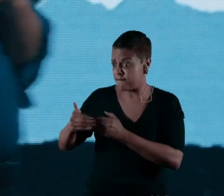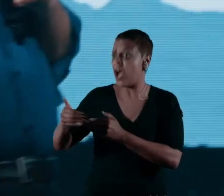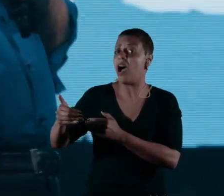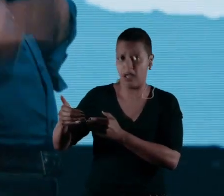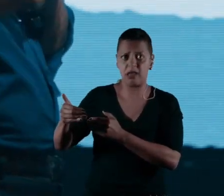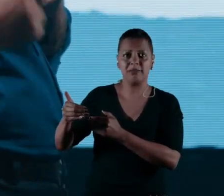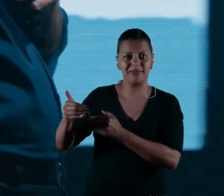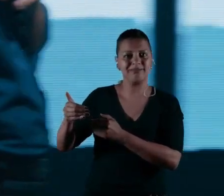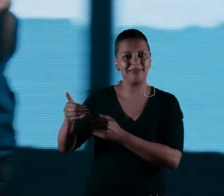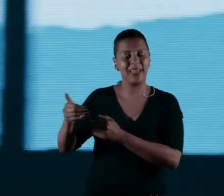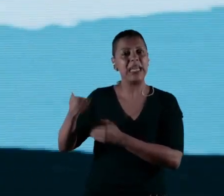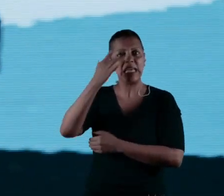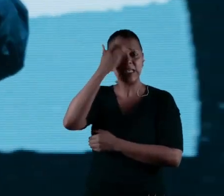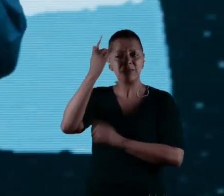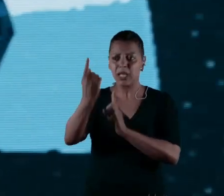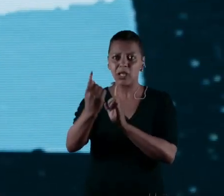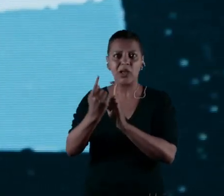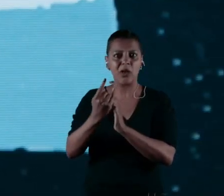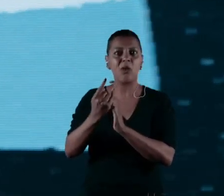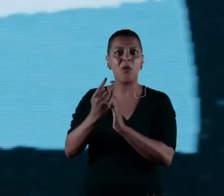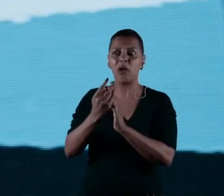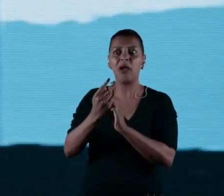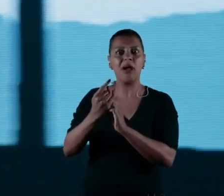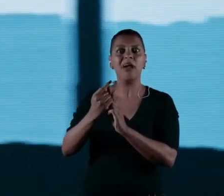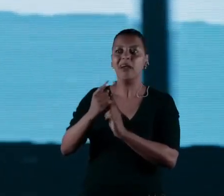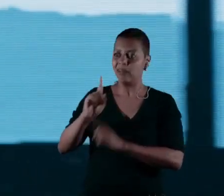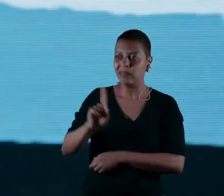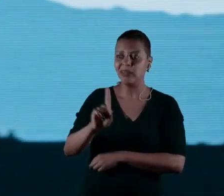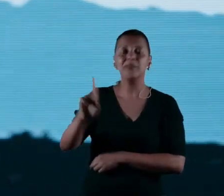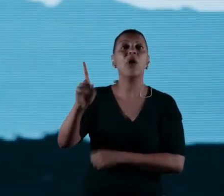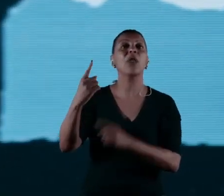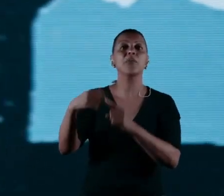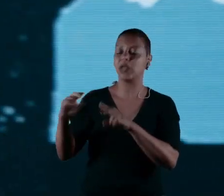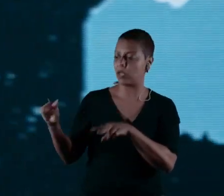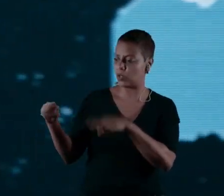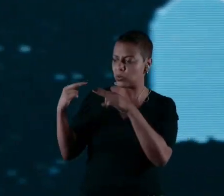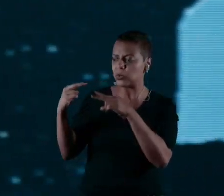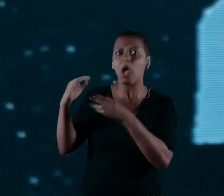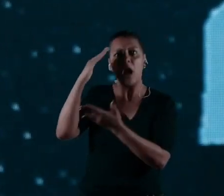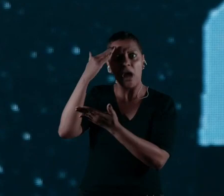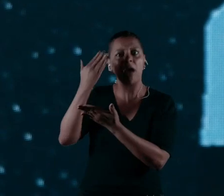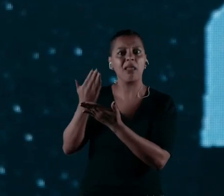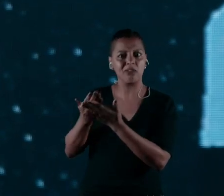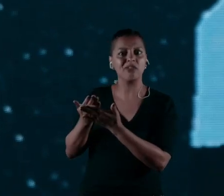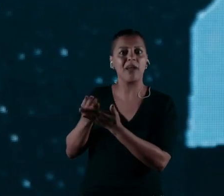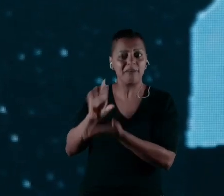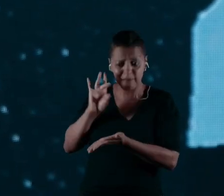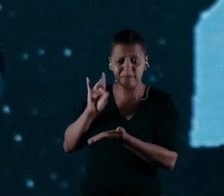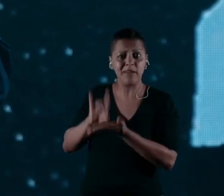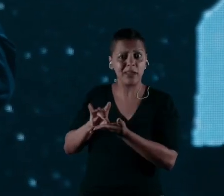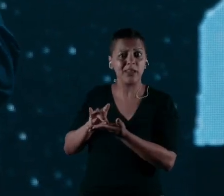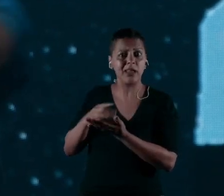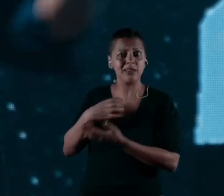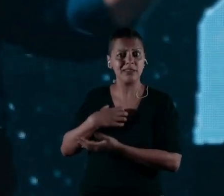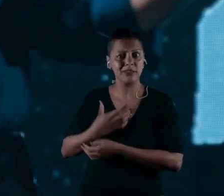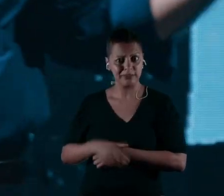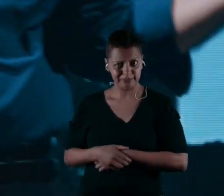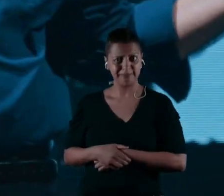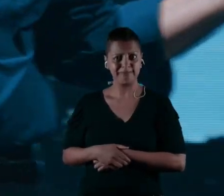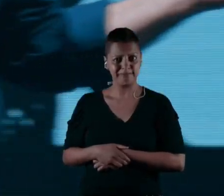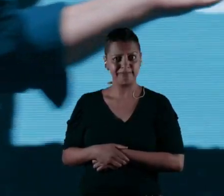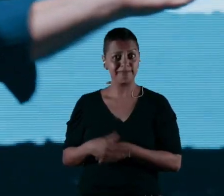saía dali satisfeita. Por quê? Porque olhou no olho, olho no olho nele. Por